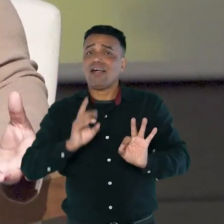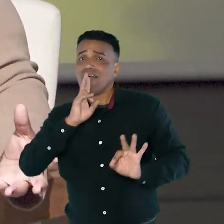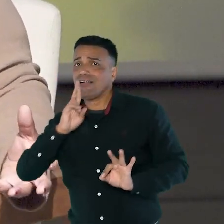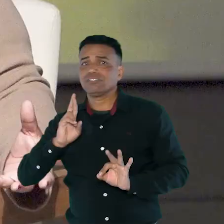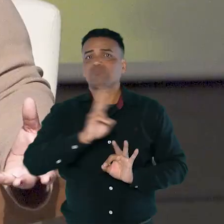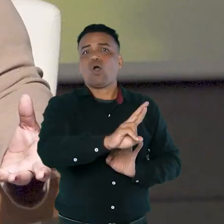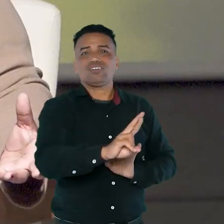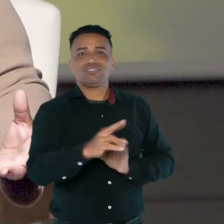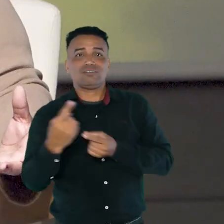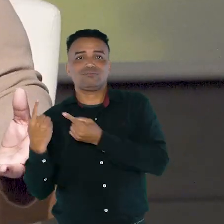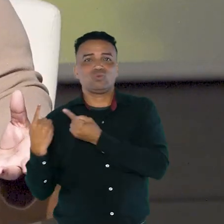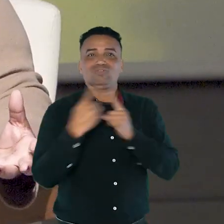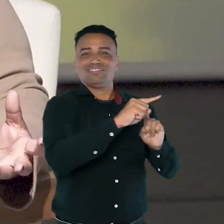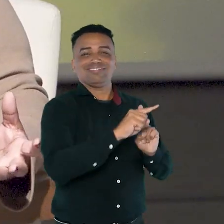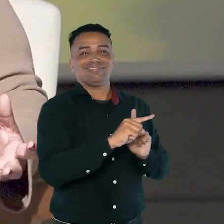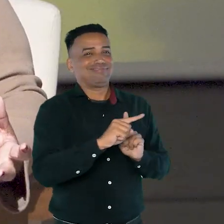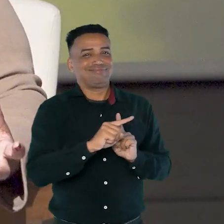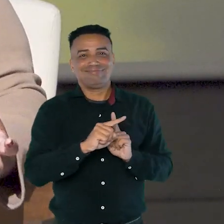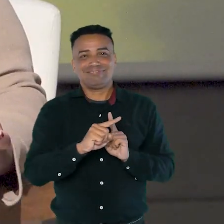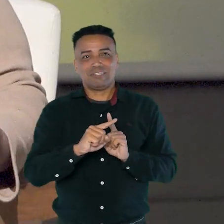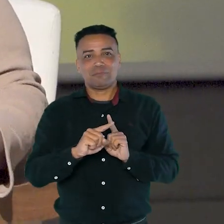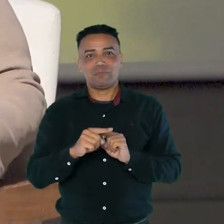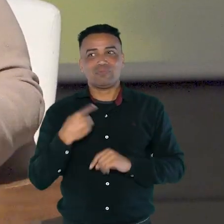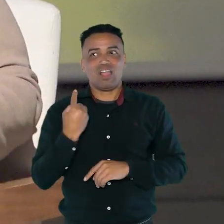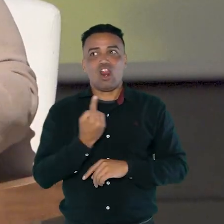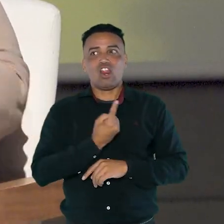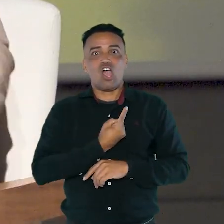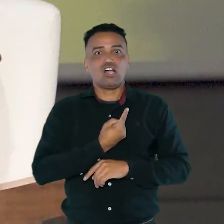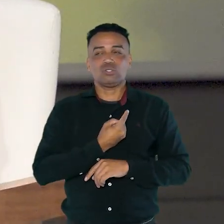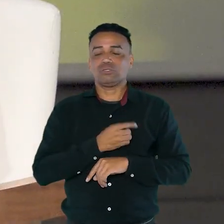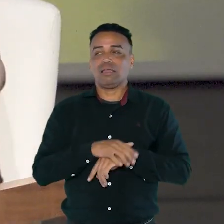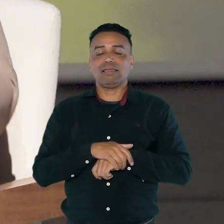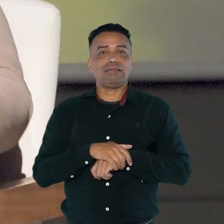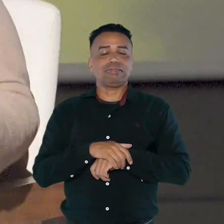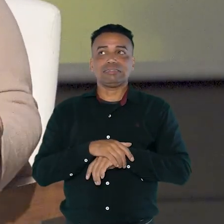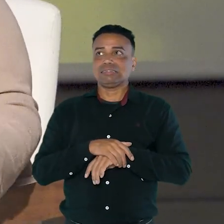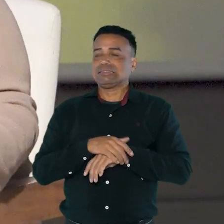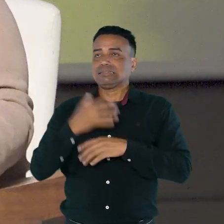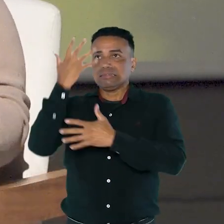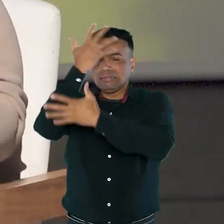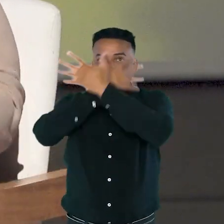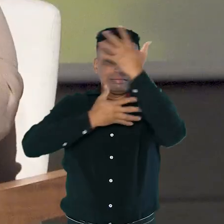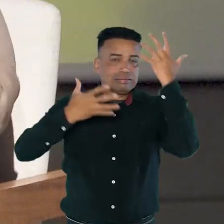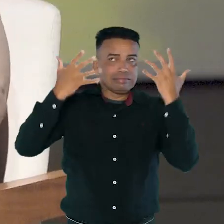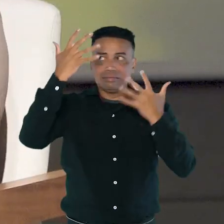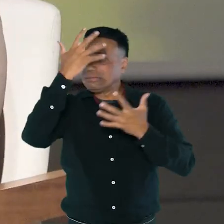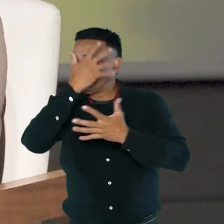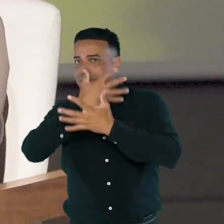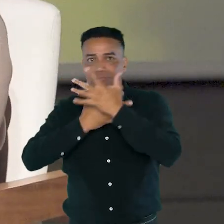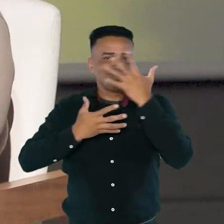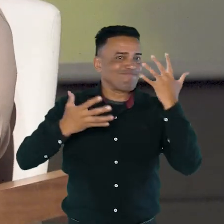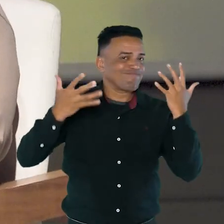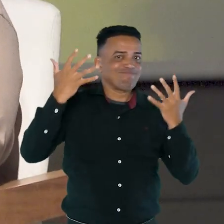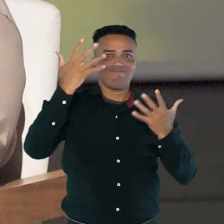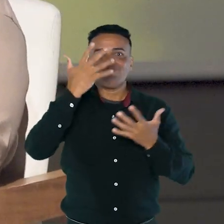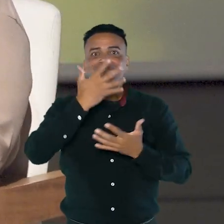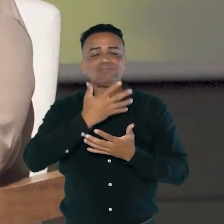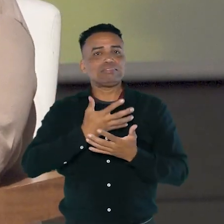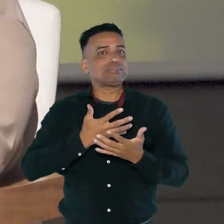essa resposta também em uníssono. A gente dispersa demais. E eu acho que